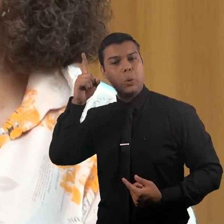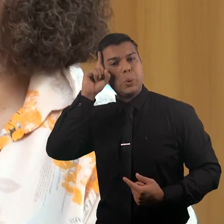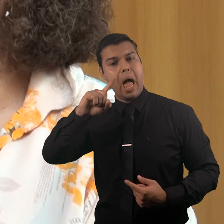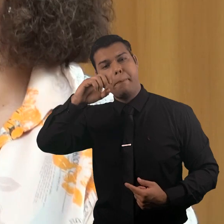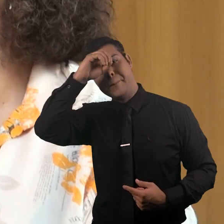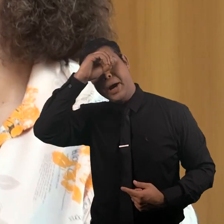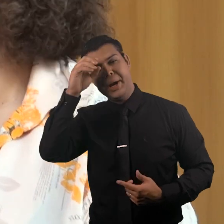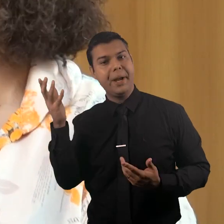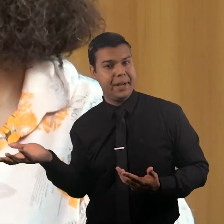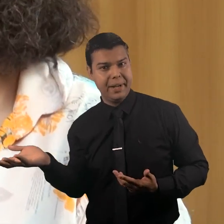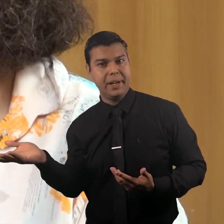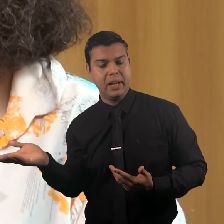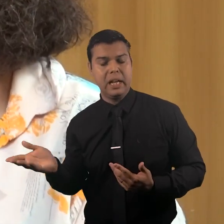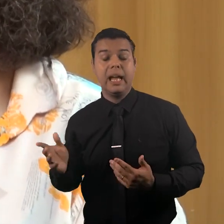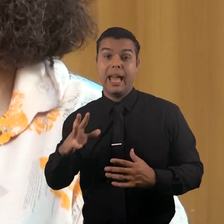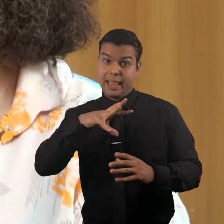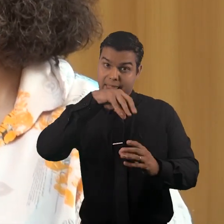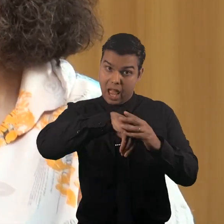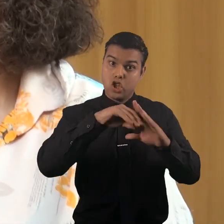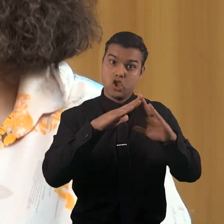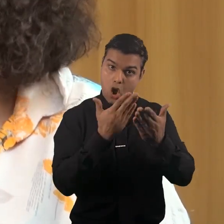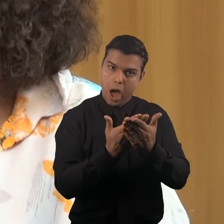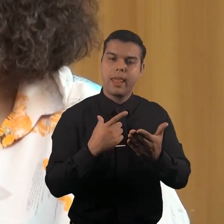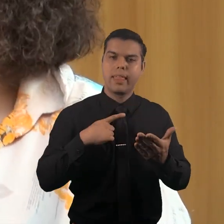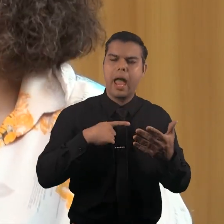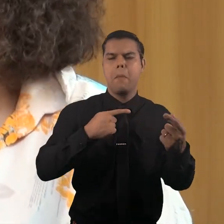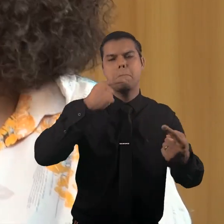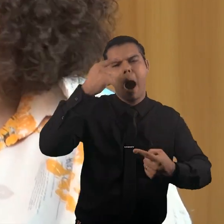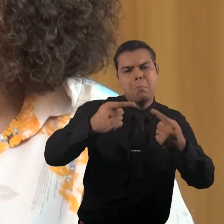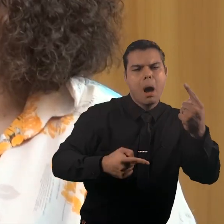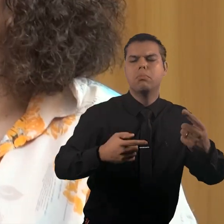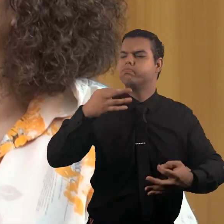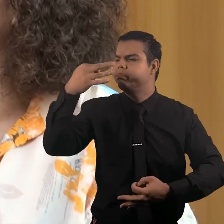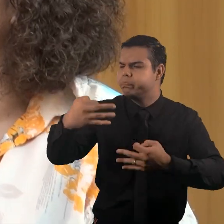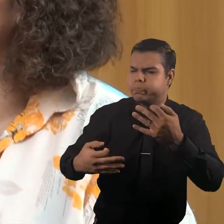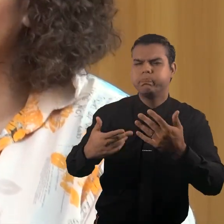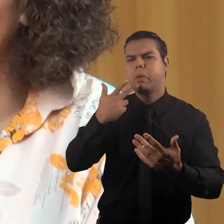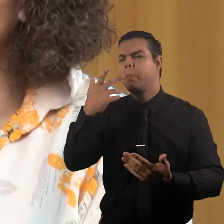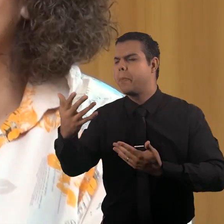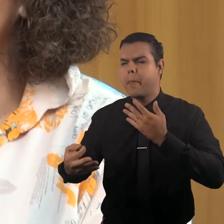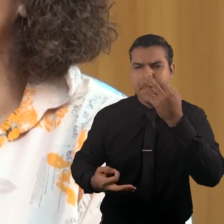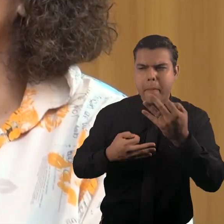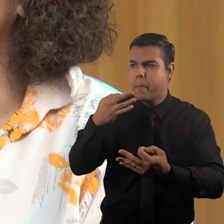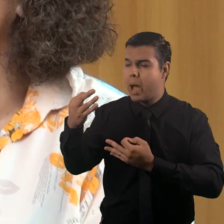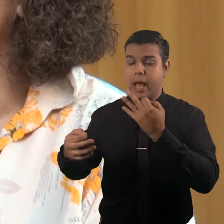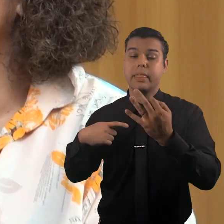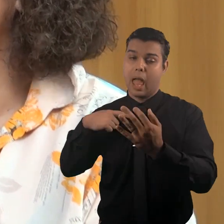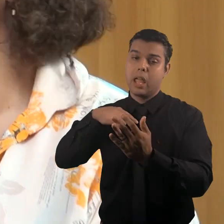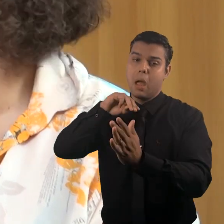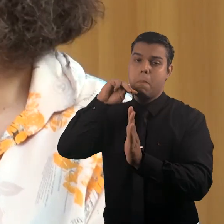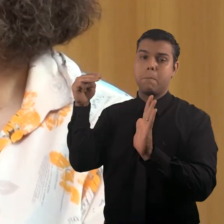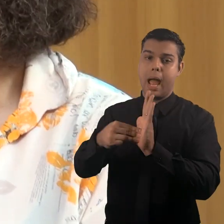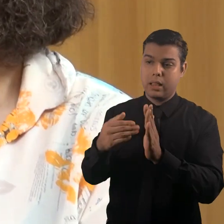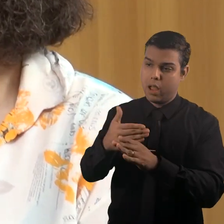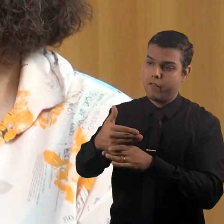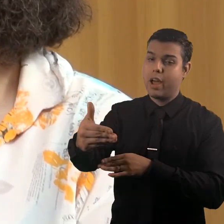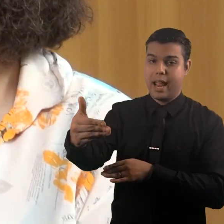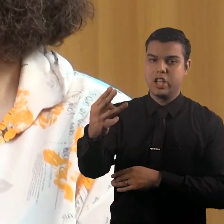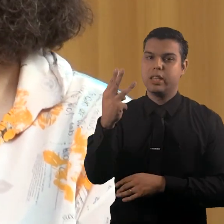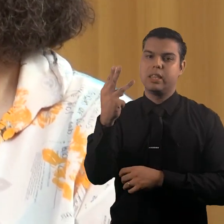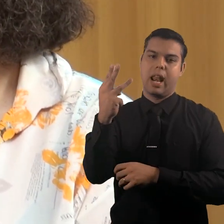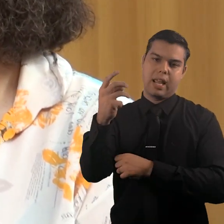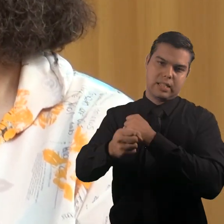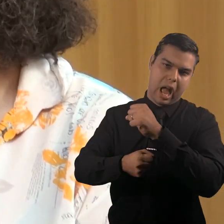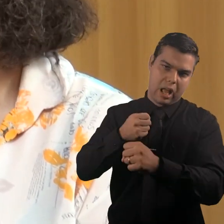ambiente escolar, ele vai ter essa oportunidade, através de jogos e de atividades interativas, de debater sobre esse assunto. E nós temos essa meta, né? De,